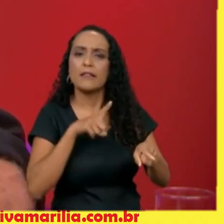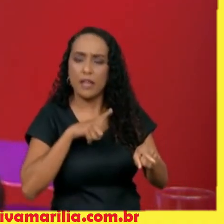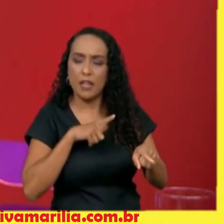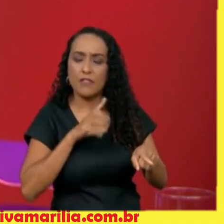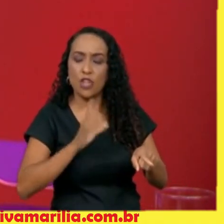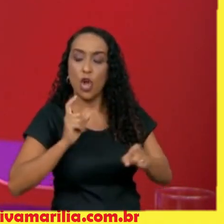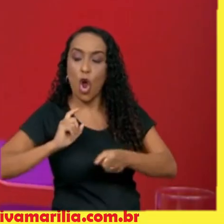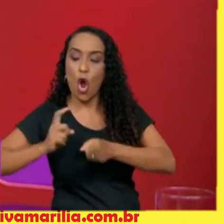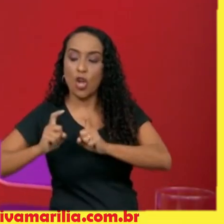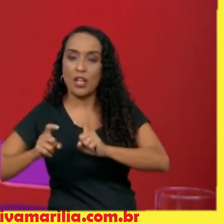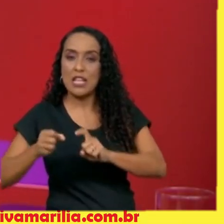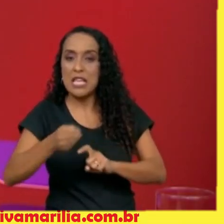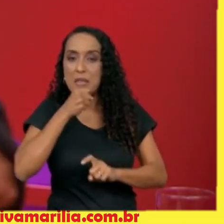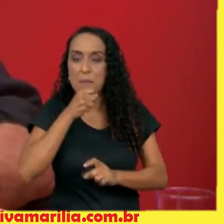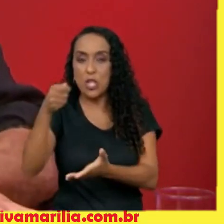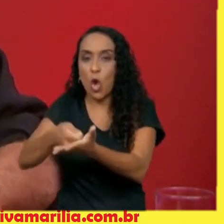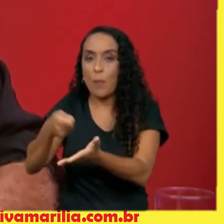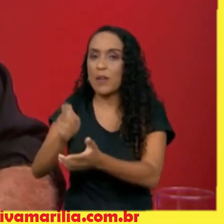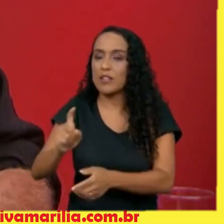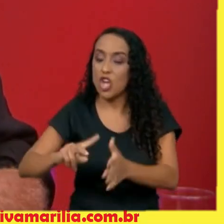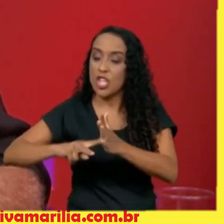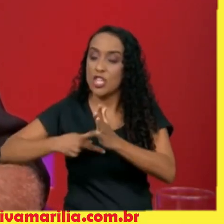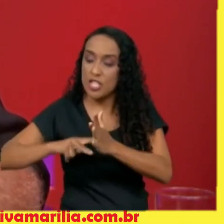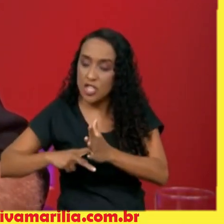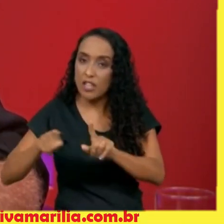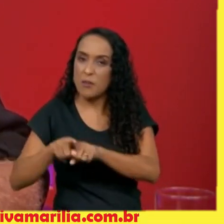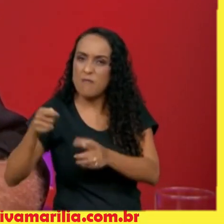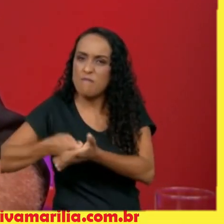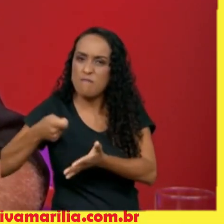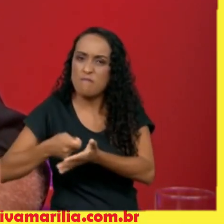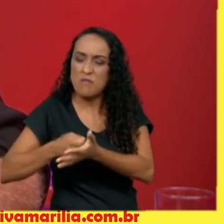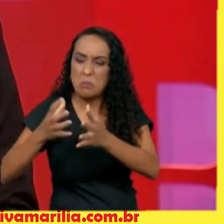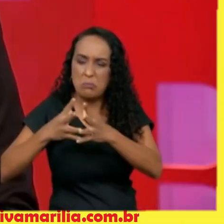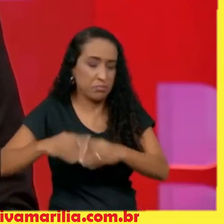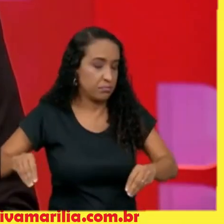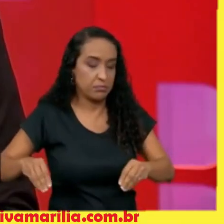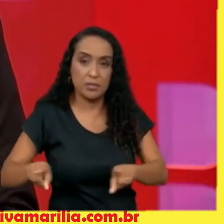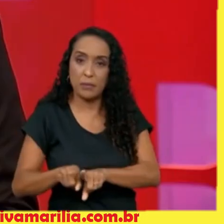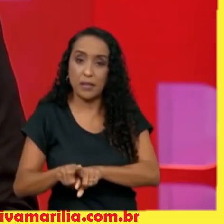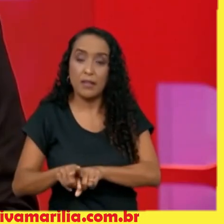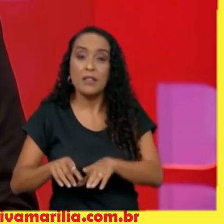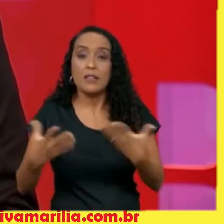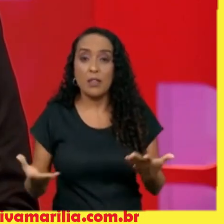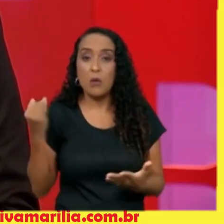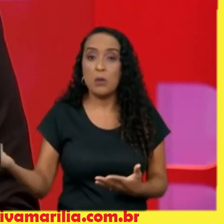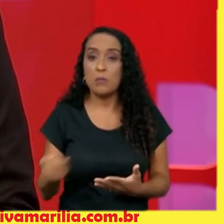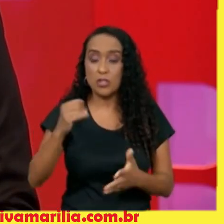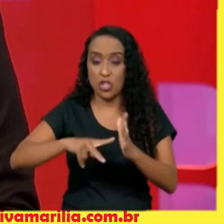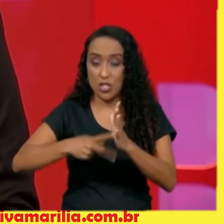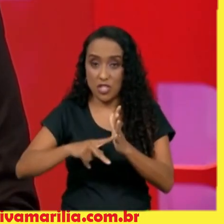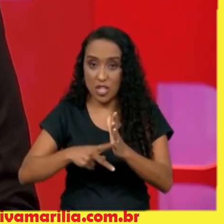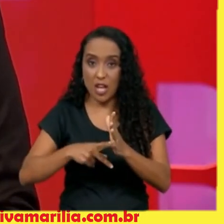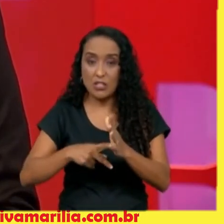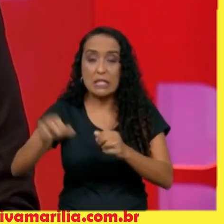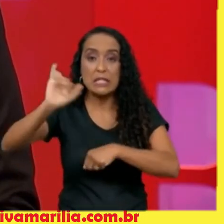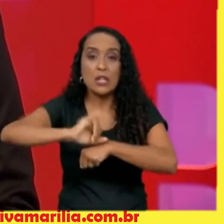coordenado. Não só a imprensa foi comprada, os sindicatos foram destruídos também. E a importância dos sindicatos é